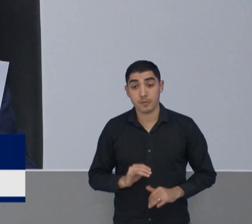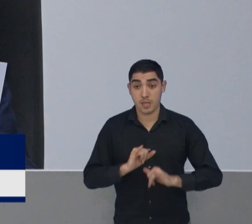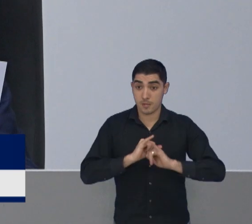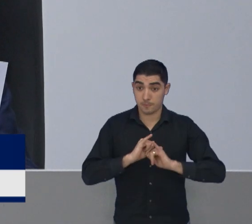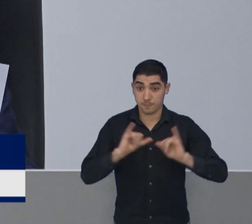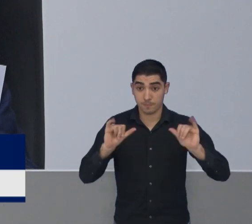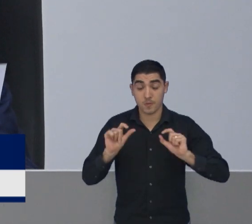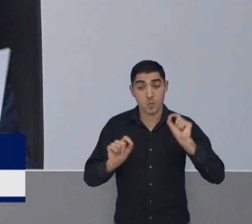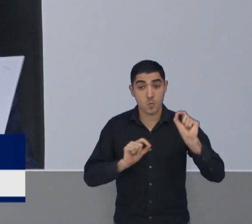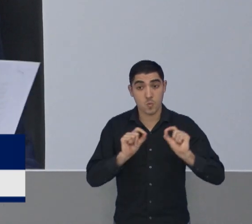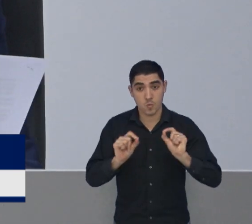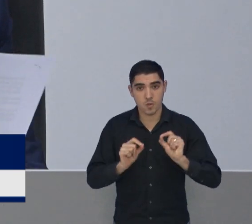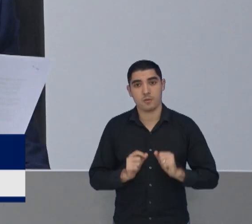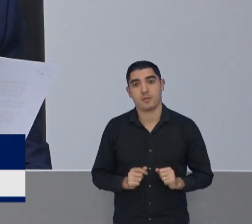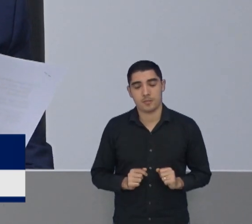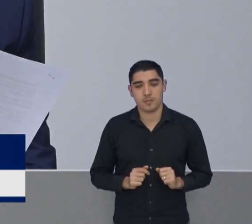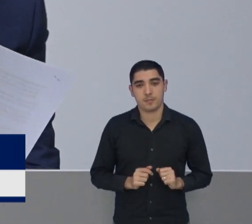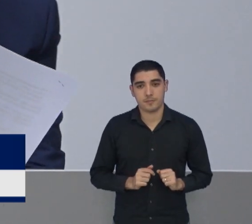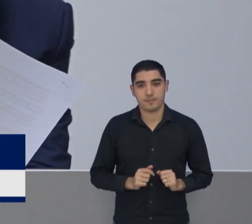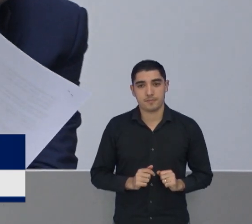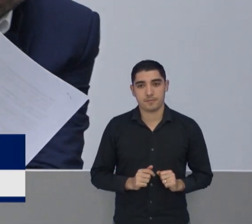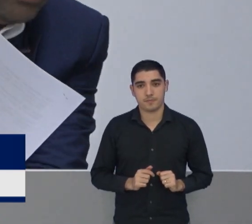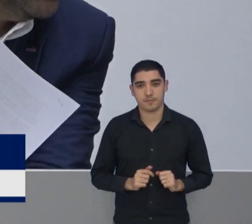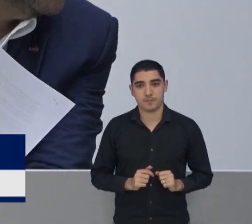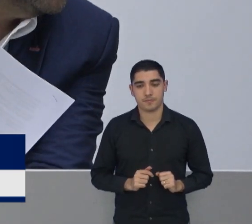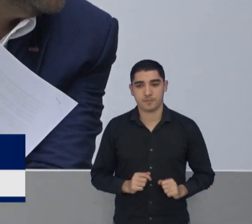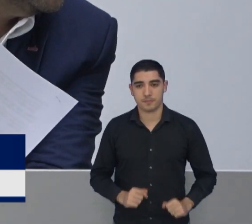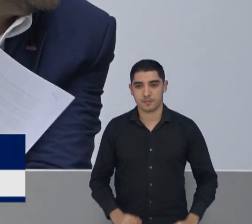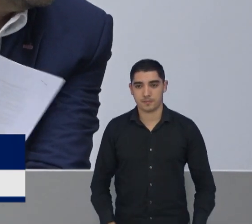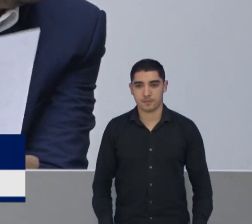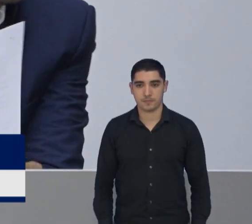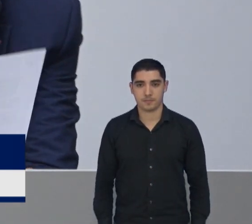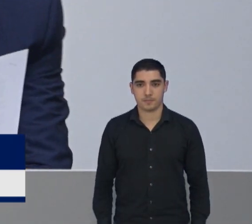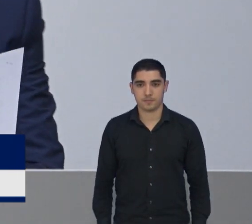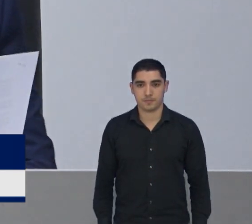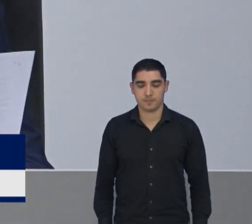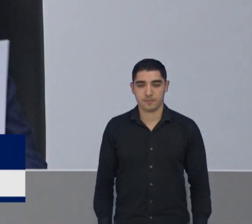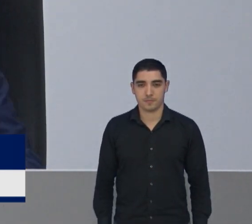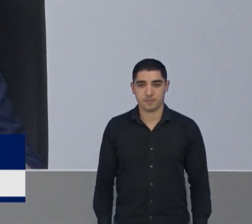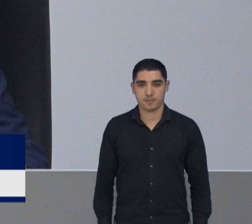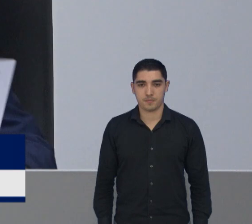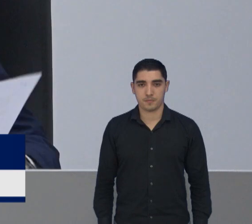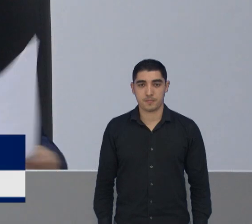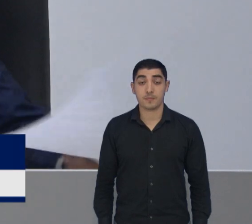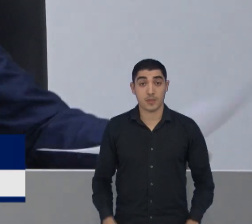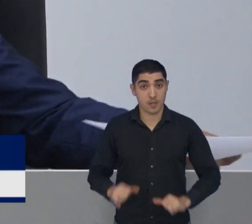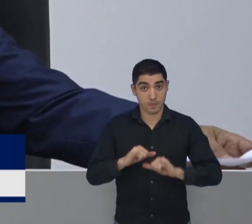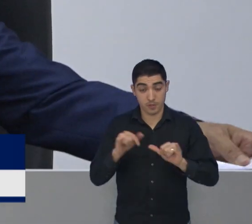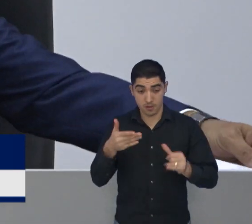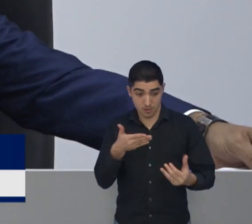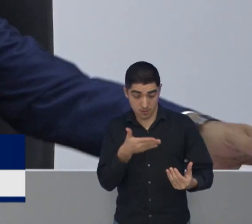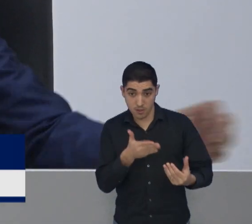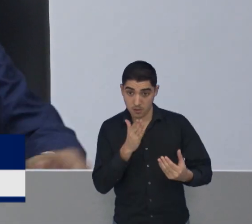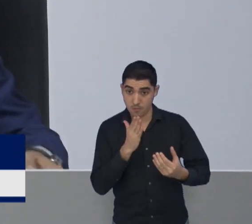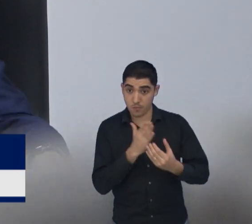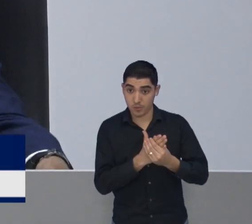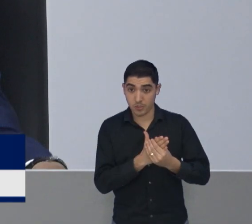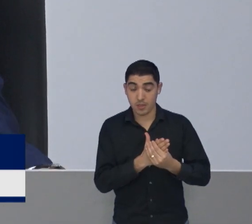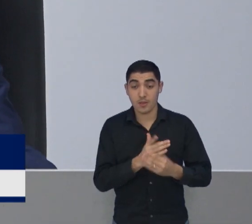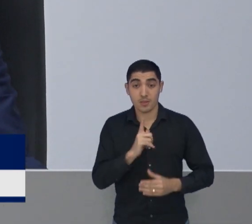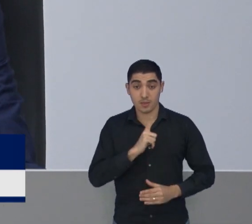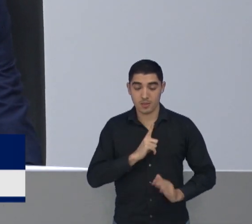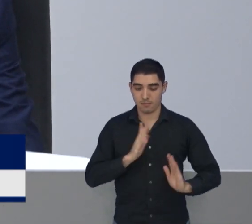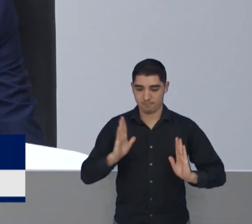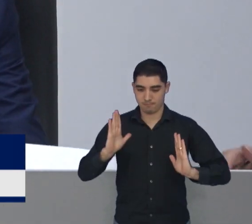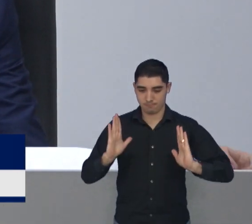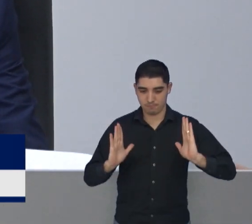senhores vereadores. que esse processo encontra-se em prazo de